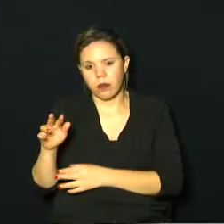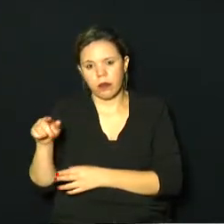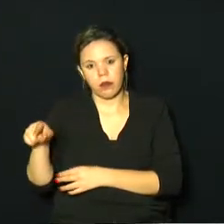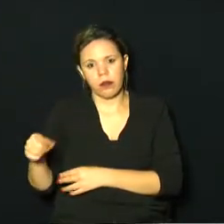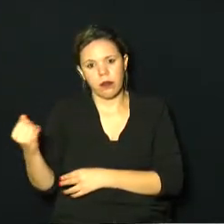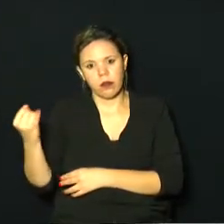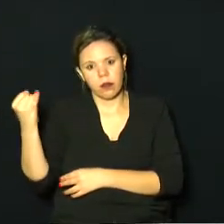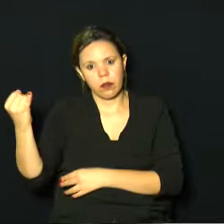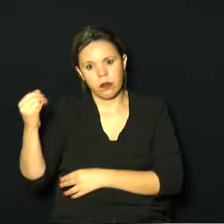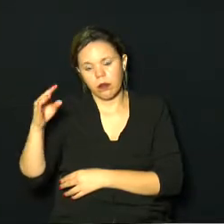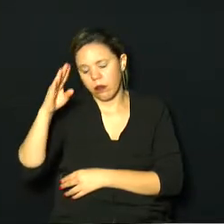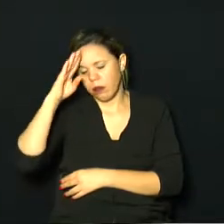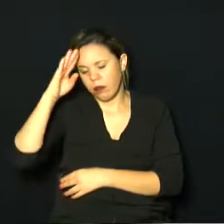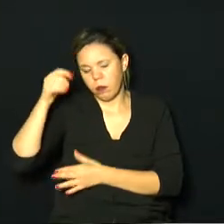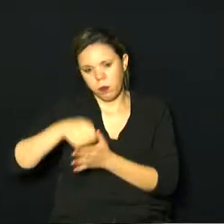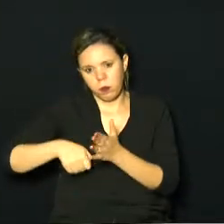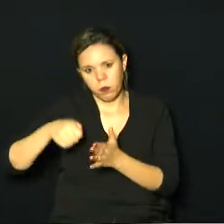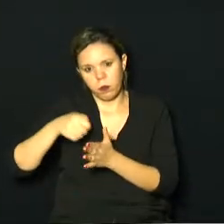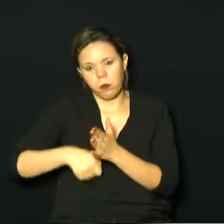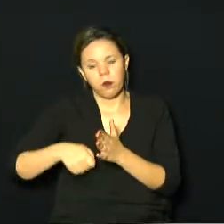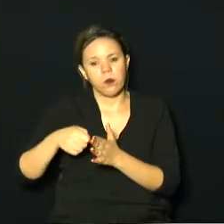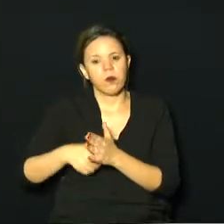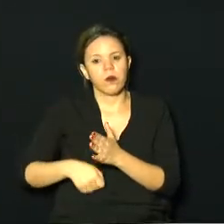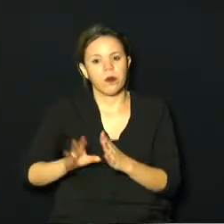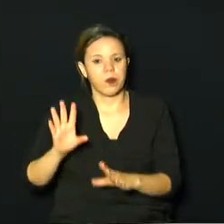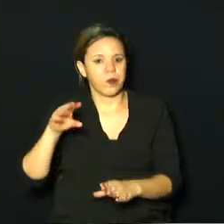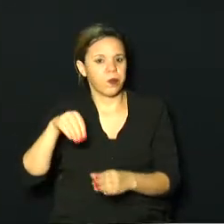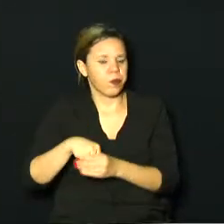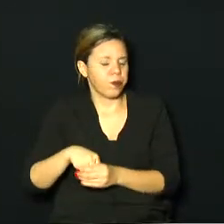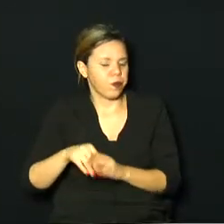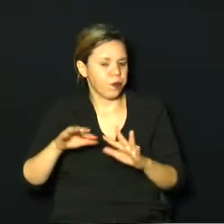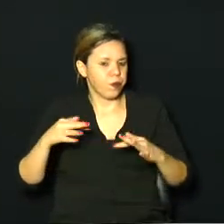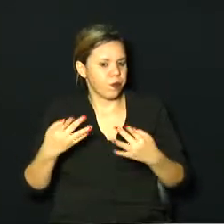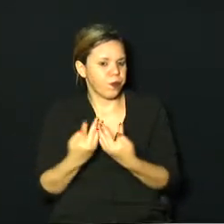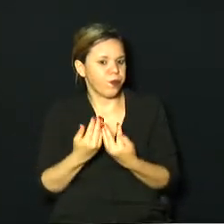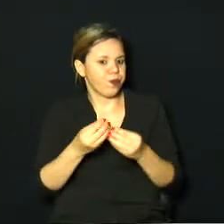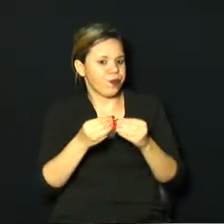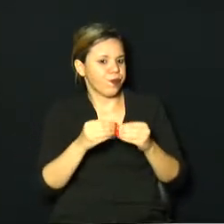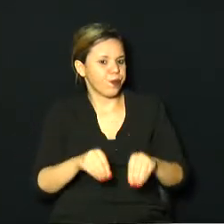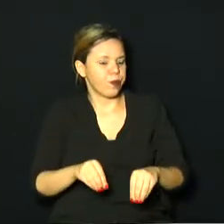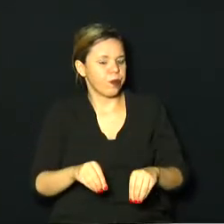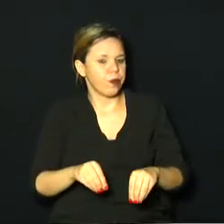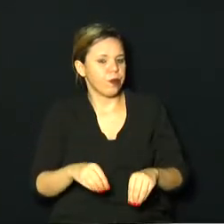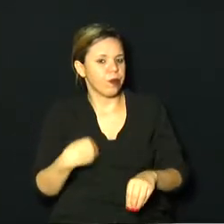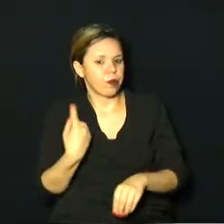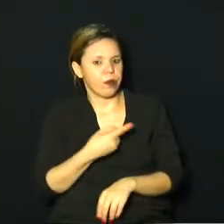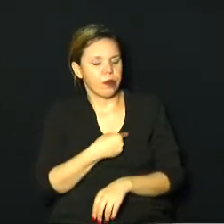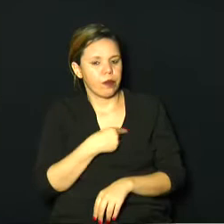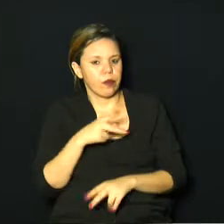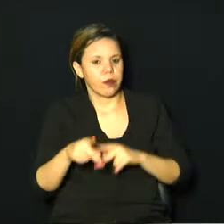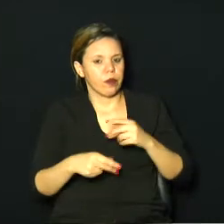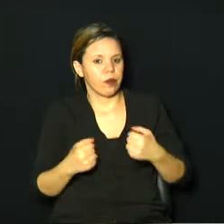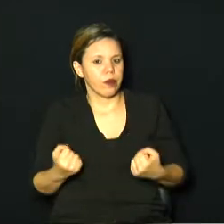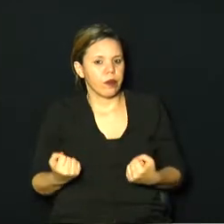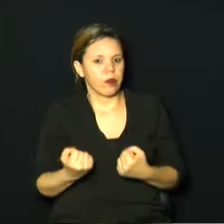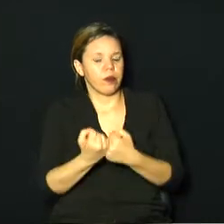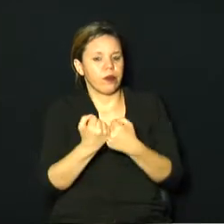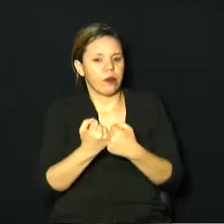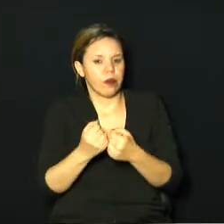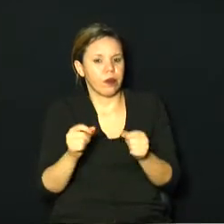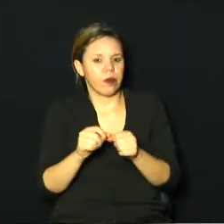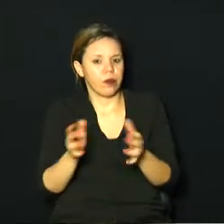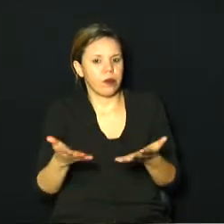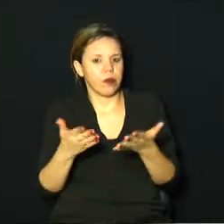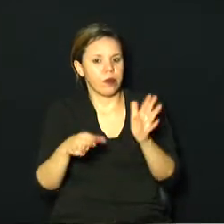é o protagonismo do movimento, né, diretamente as famílias atingidas, e depois a gente, como ponto de apoio, a gente faz as